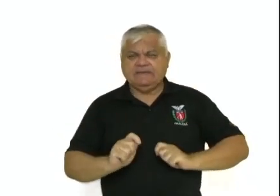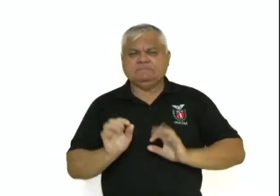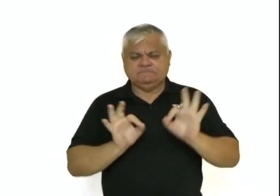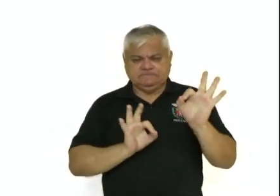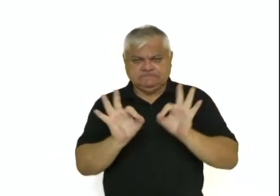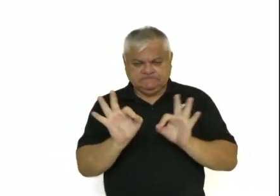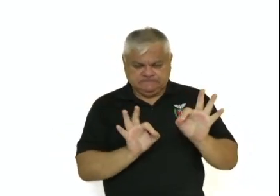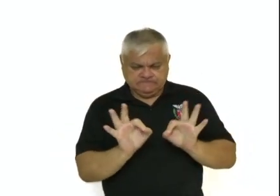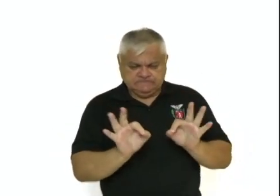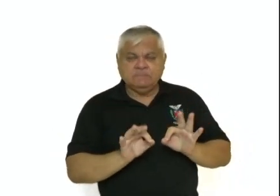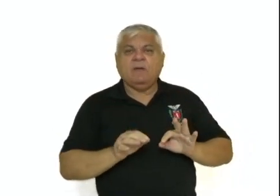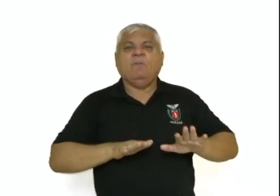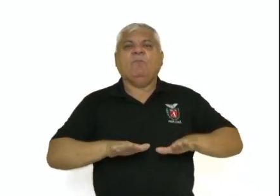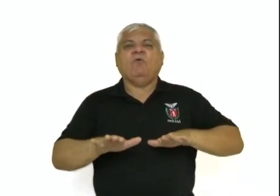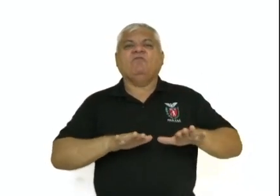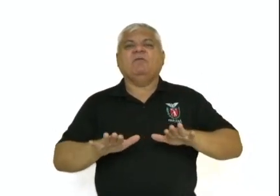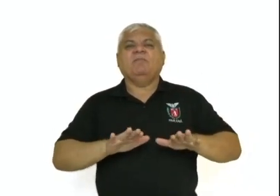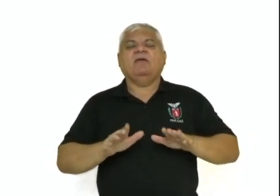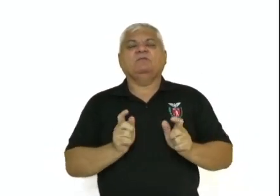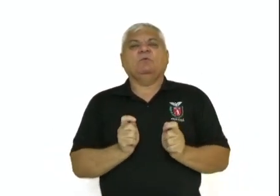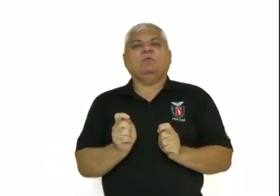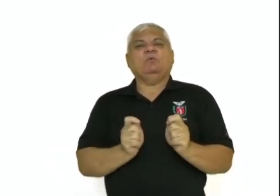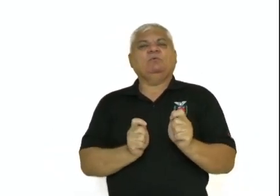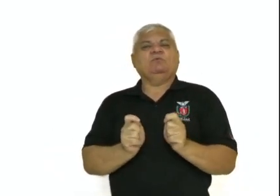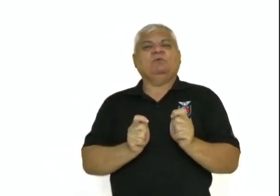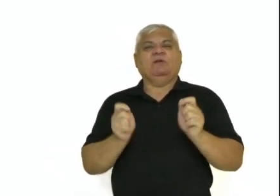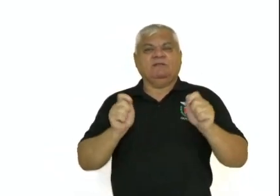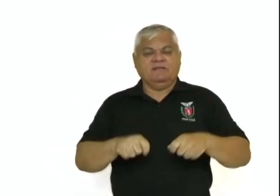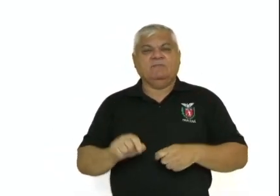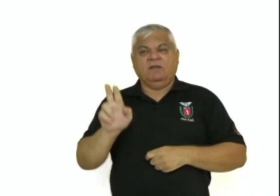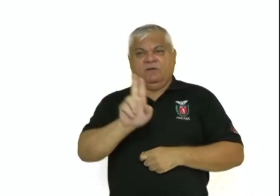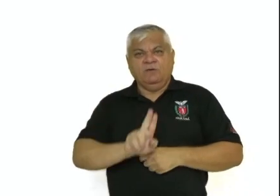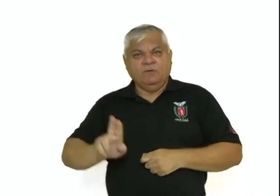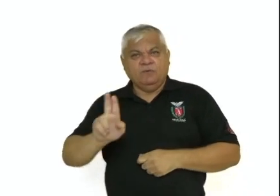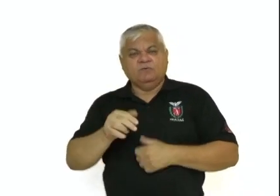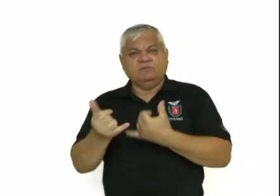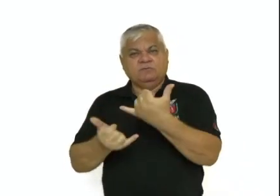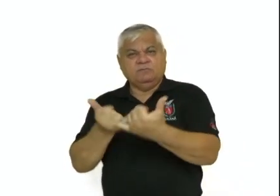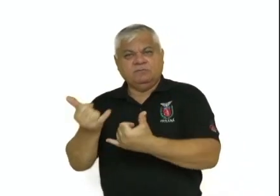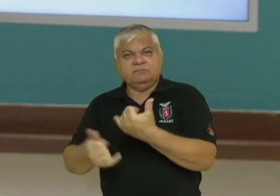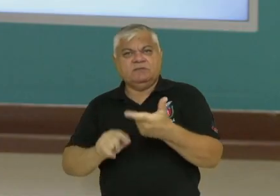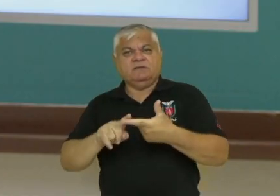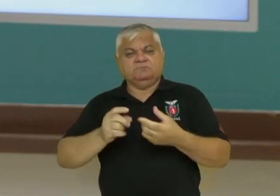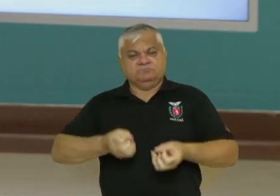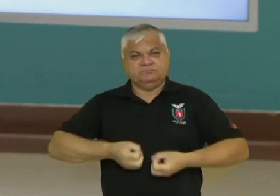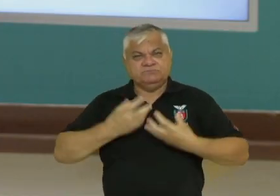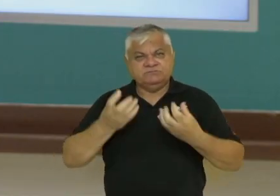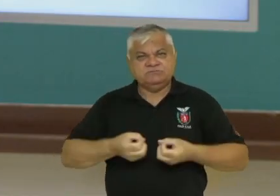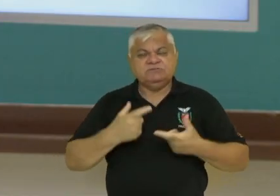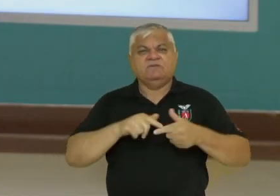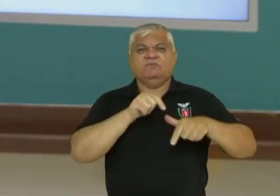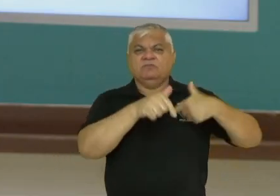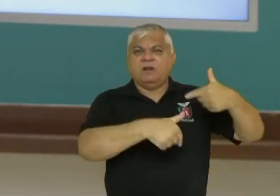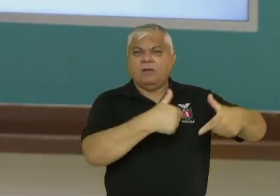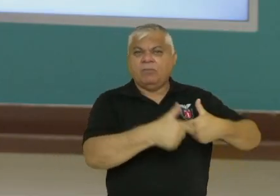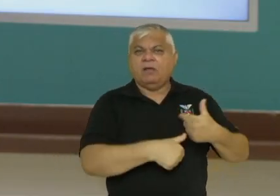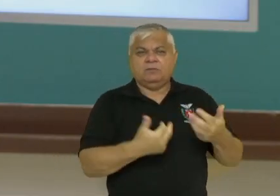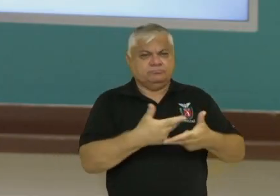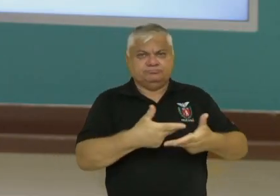coordenar nossos movimentos, sejam eles para fins utilitários, lúdicos ou expressivos. Então, a